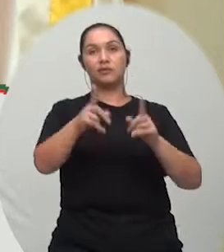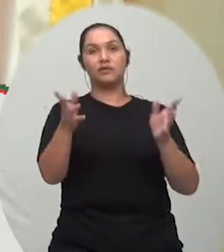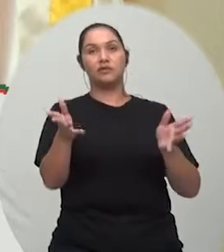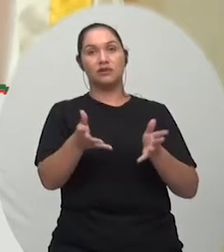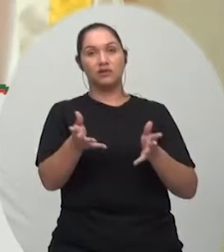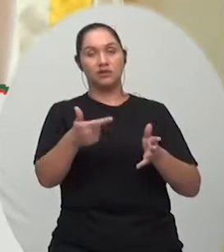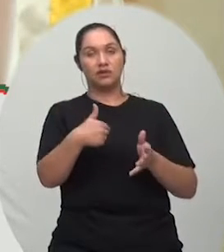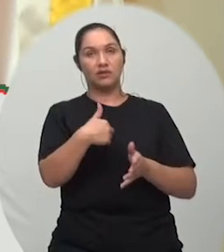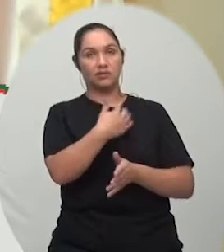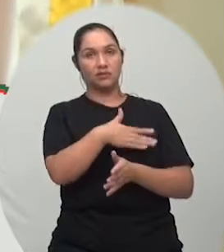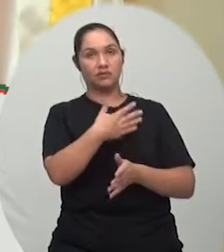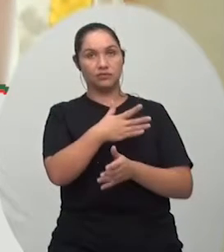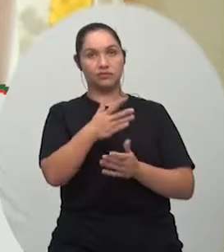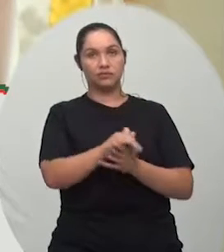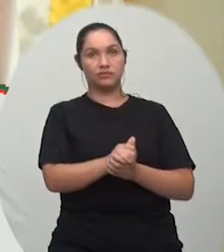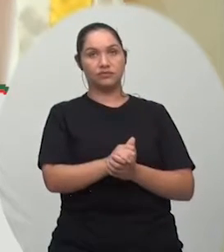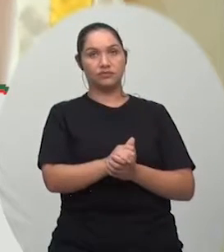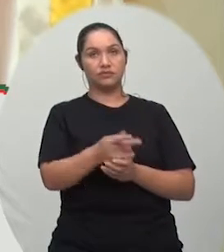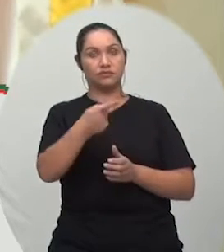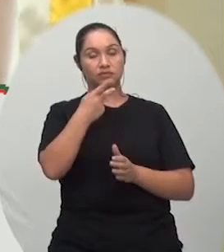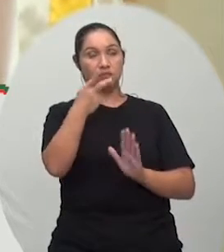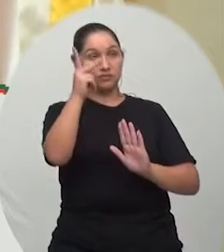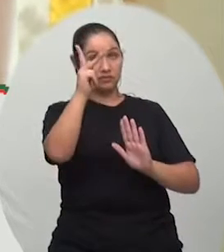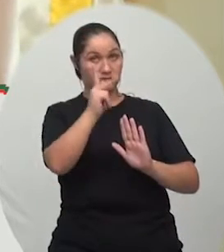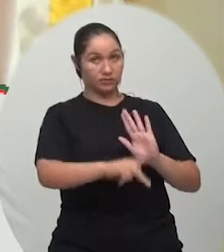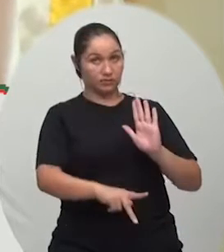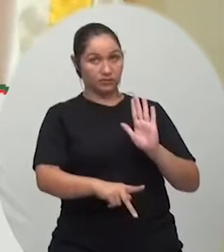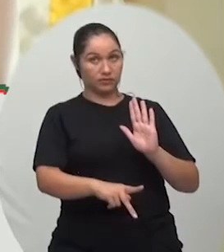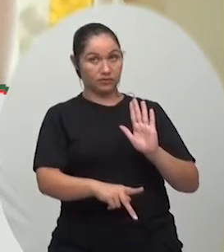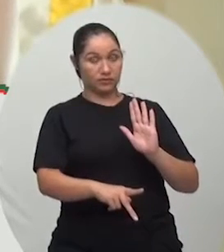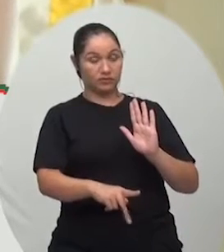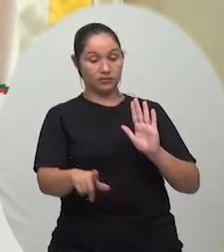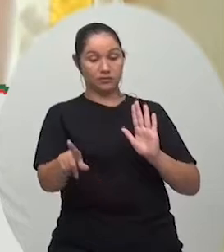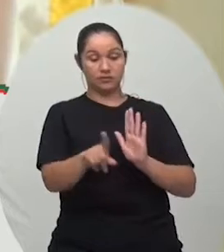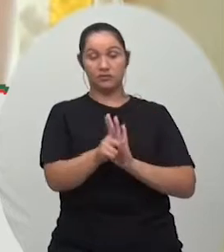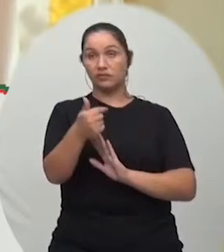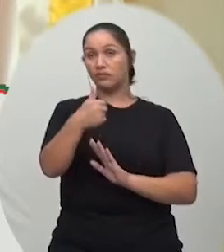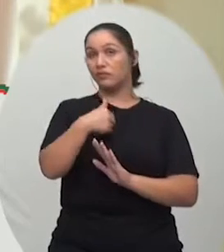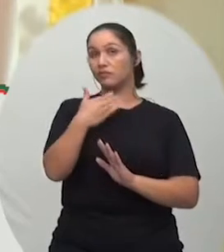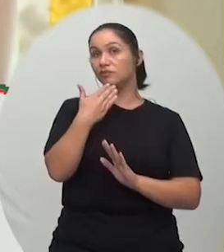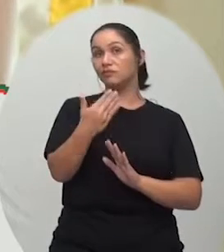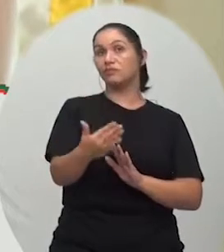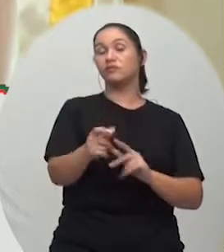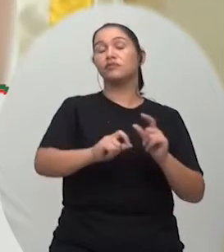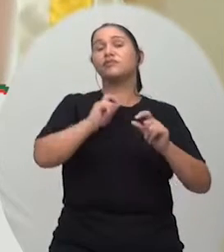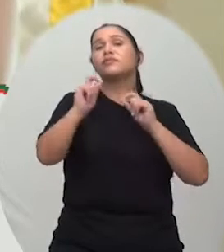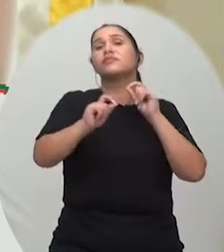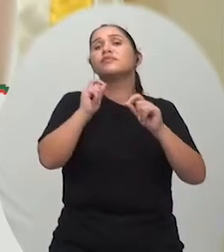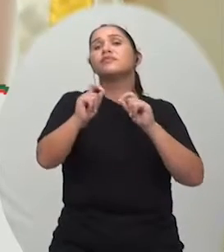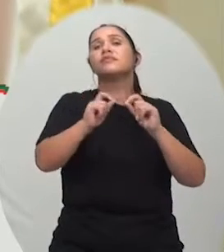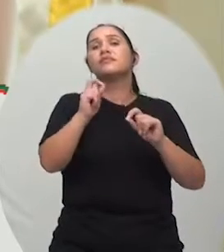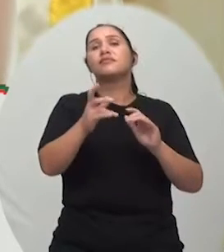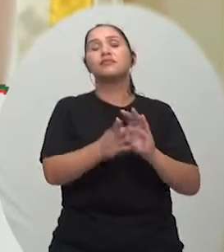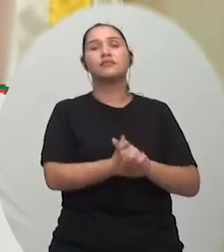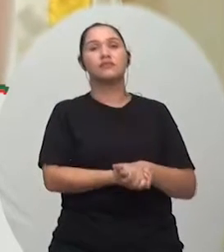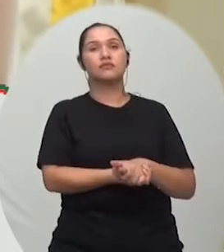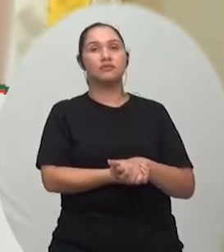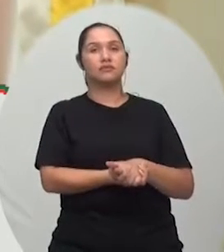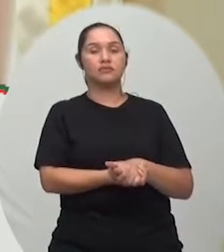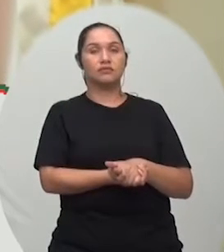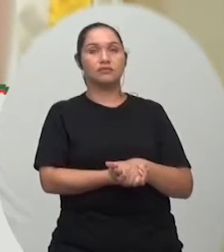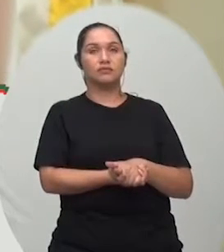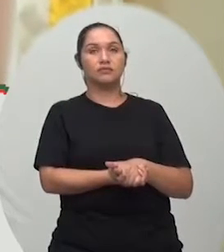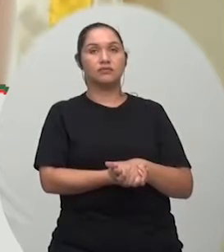puxar um pouco para o projeto que propus, que é um preço viável, que